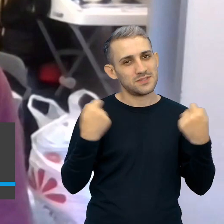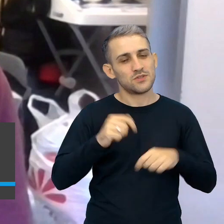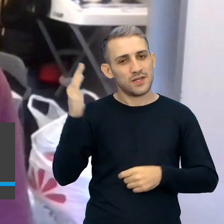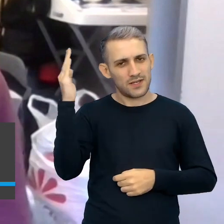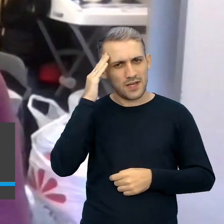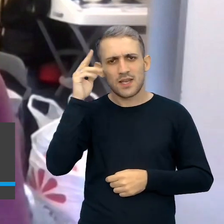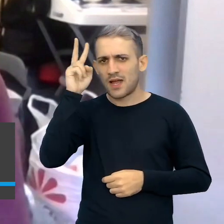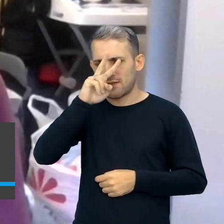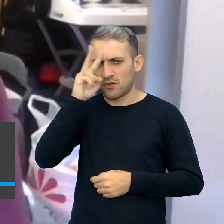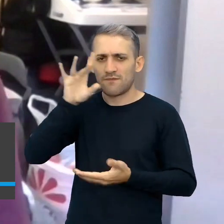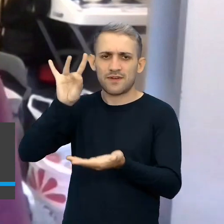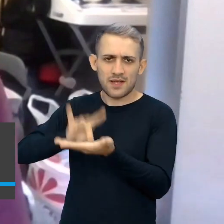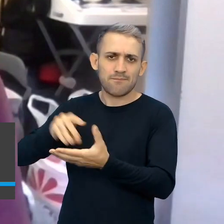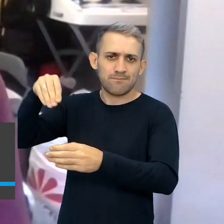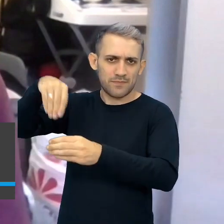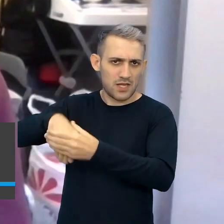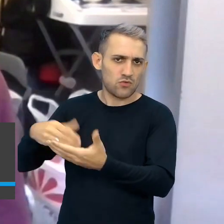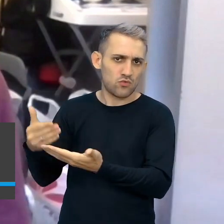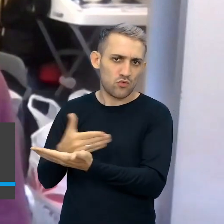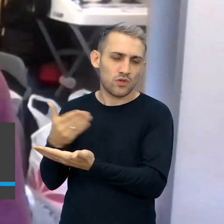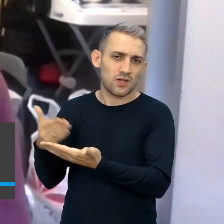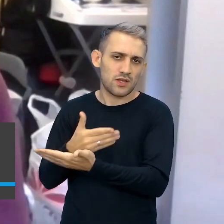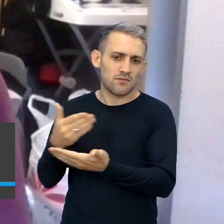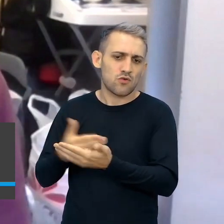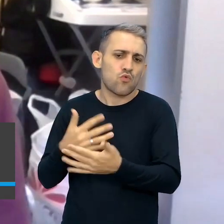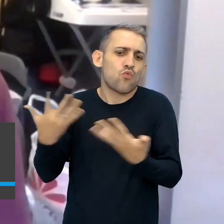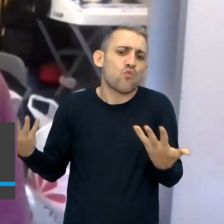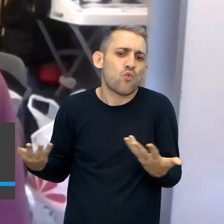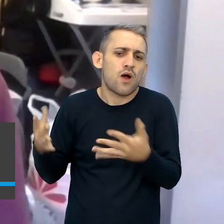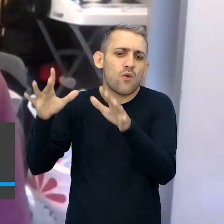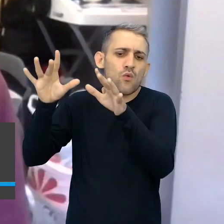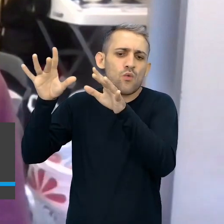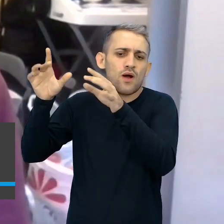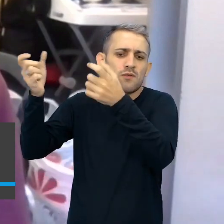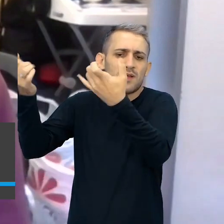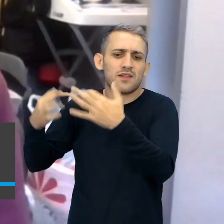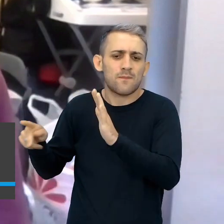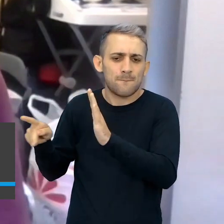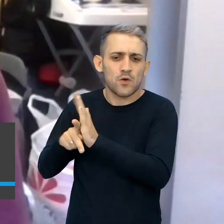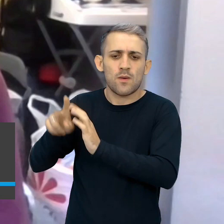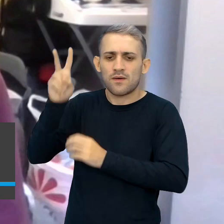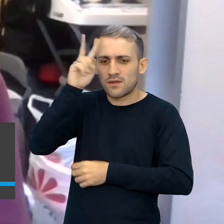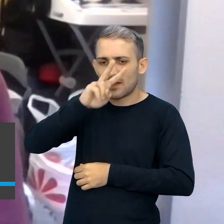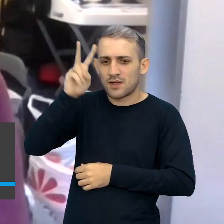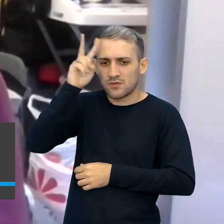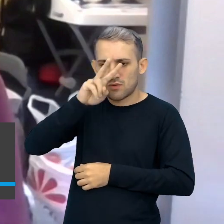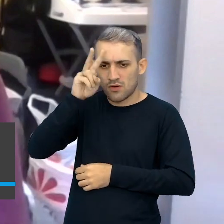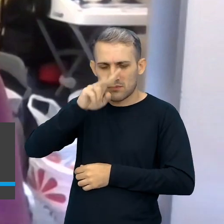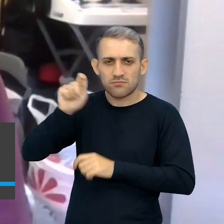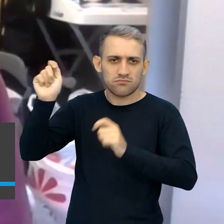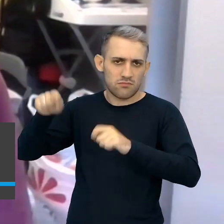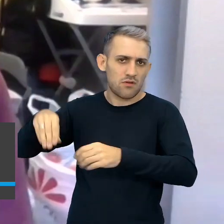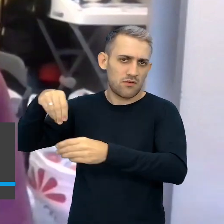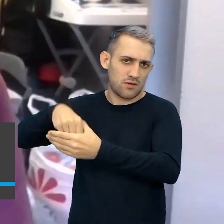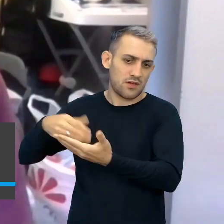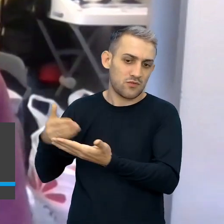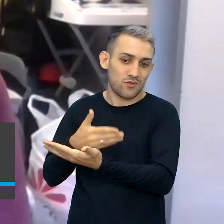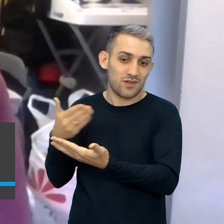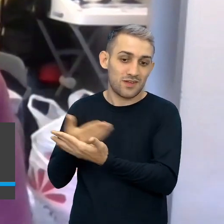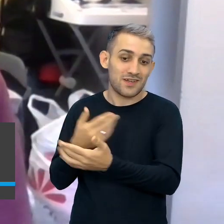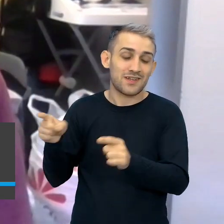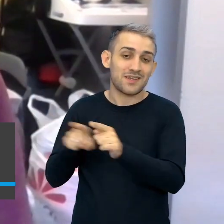que está presente nesse livro, mas eu preciso entender quais são as especificidades dessa história que só poderiam existir em um livro